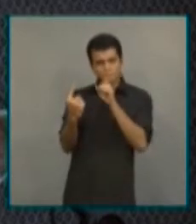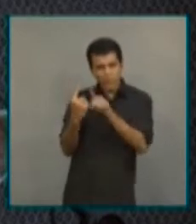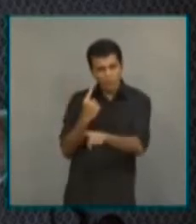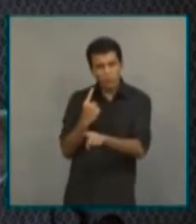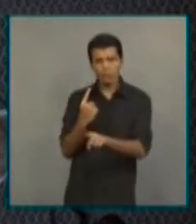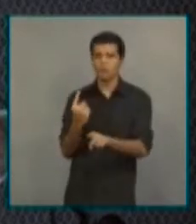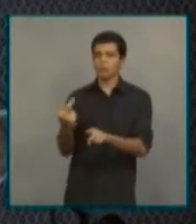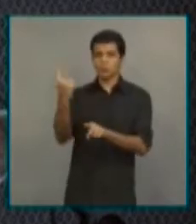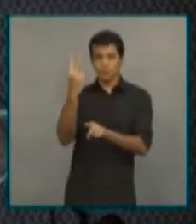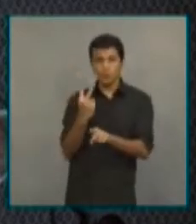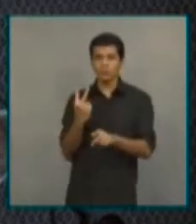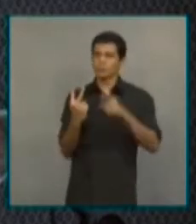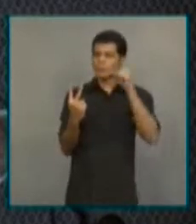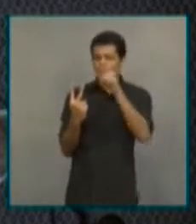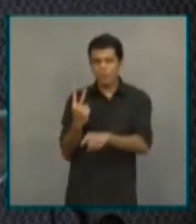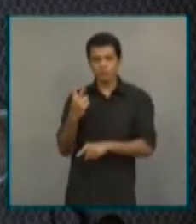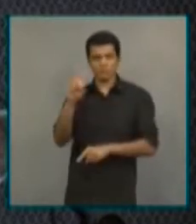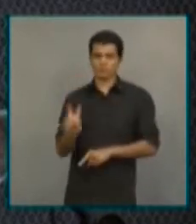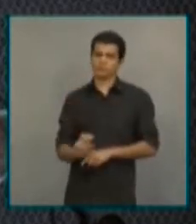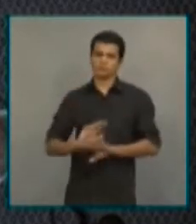serão sorteados, nós temos